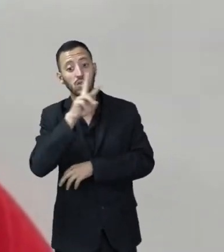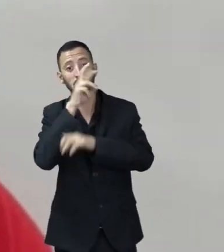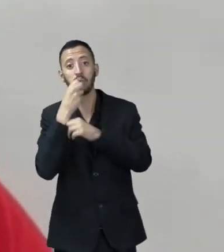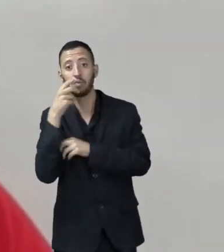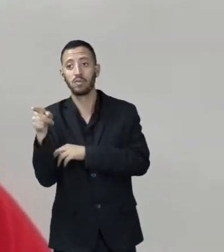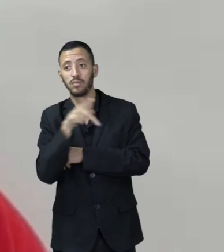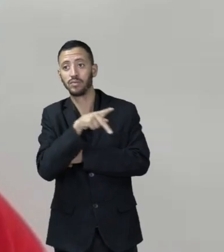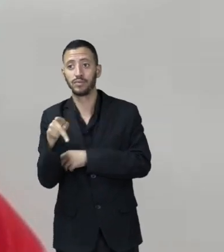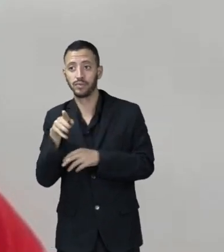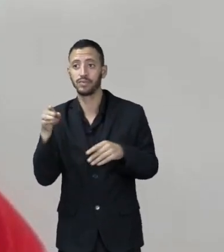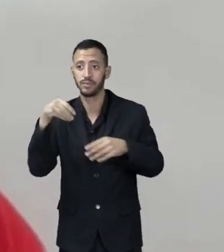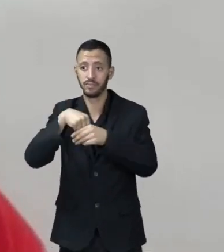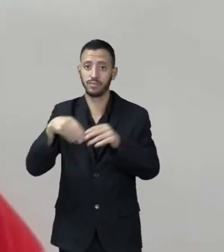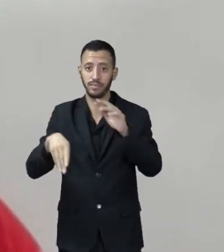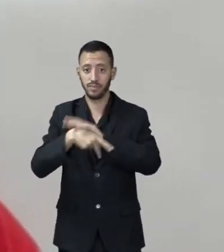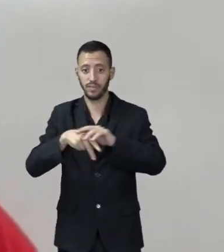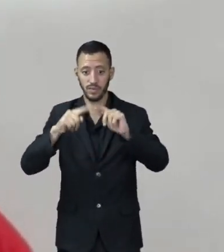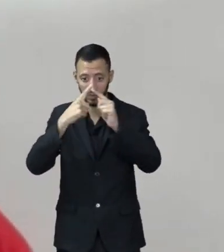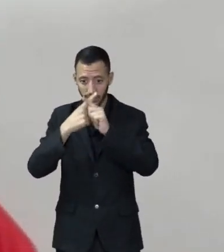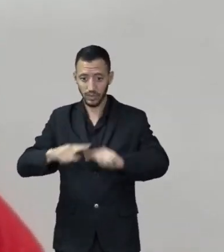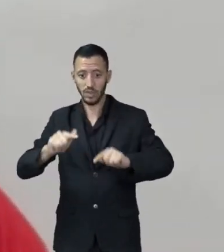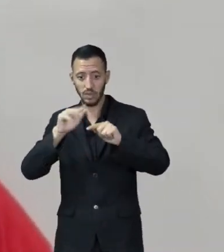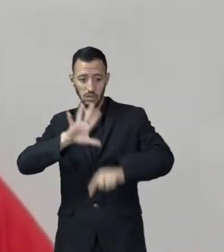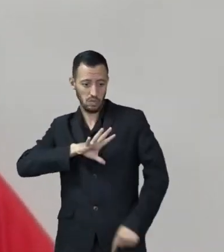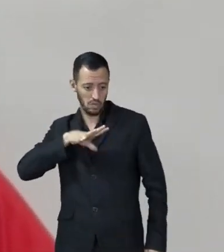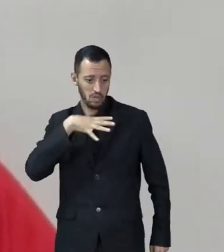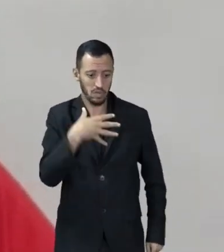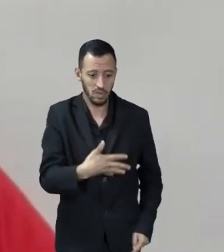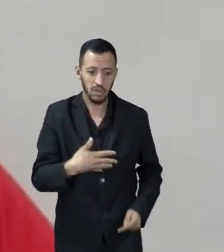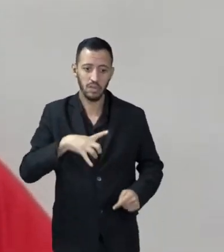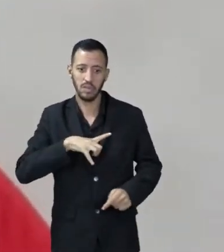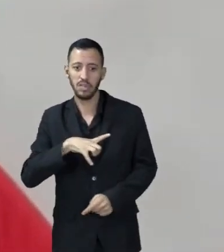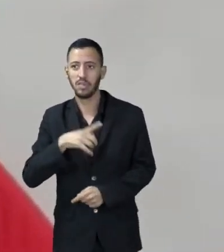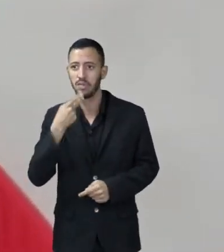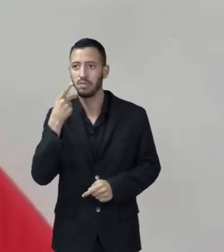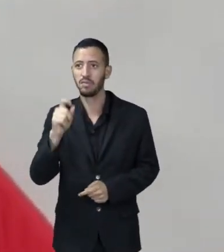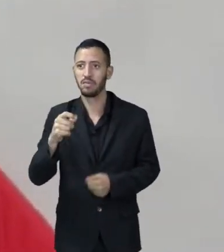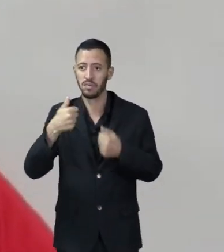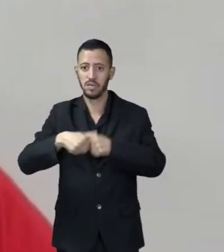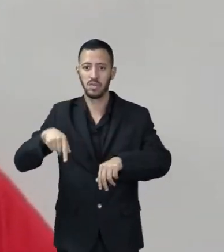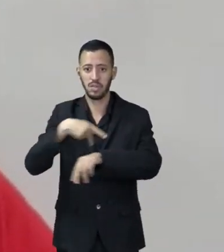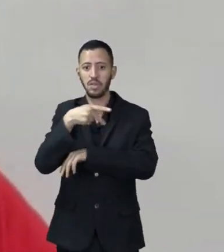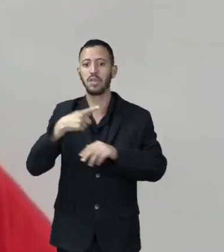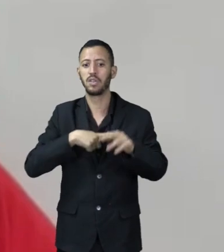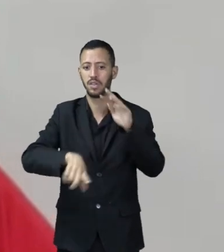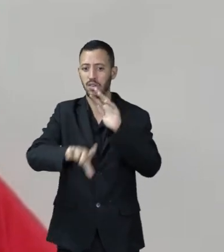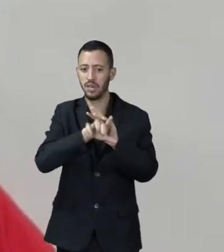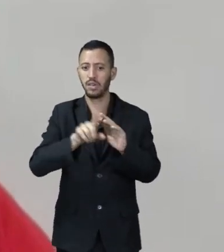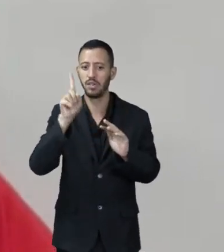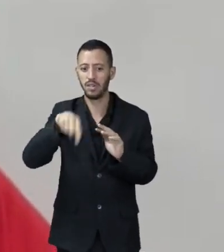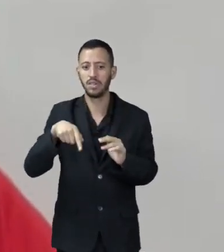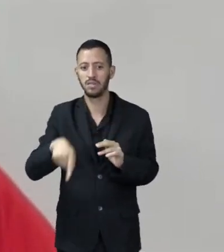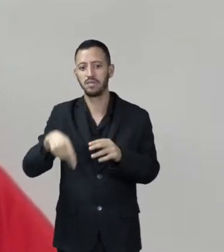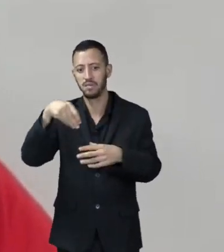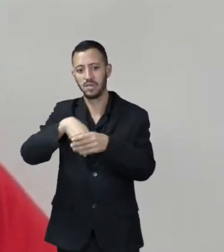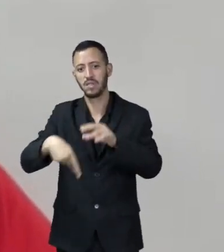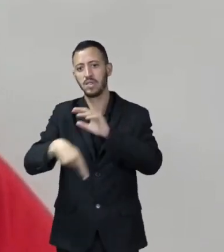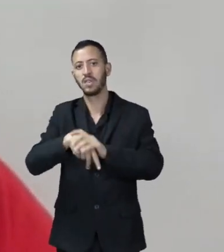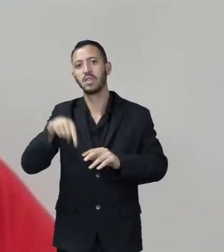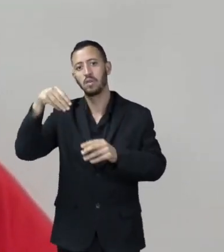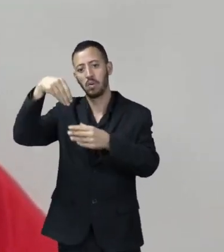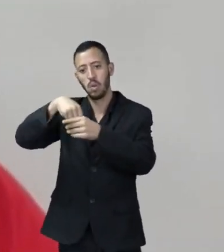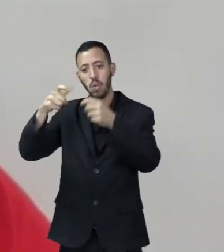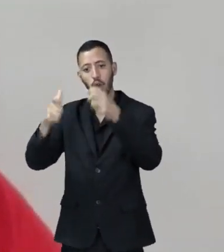presidente que enfrenta com coragem o que precisa ser enfrentado, porque esse é um país com leis, esta é uma casa com leis,